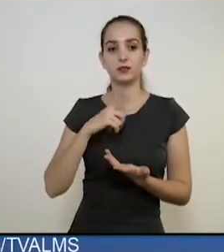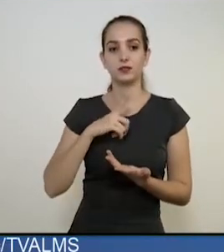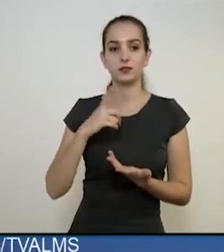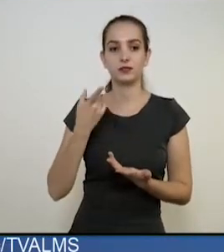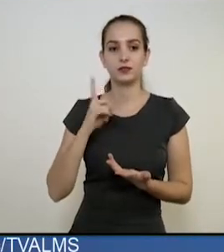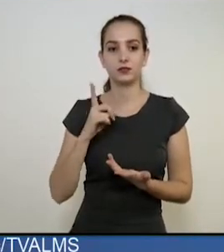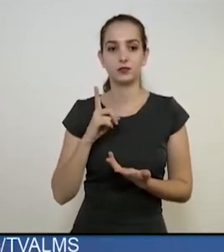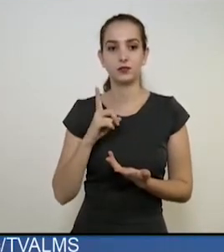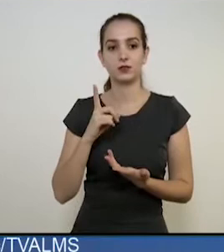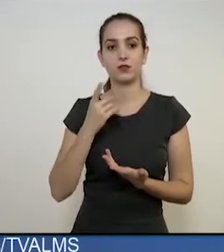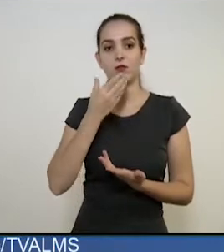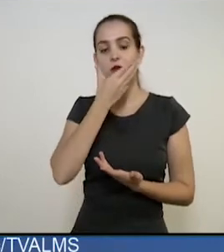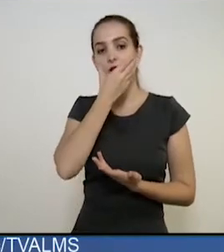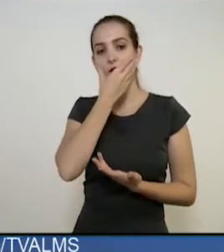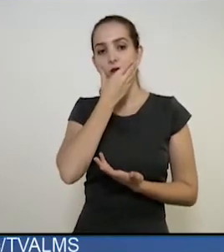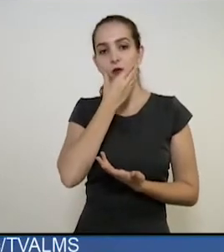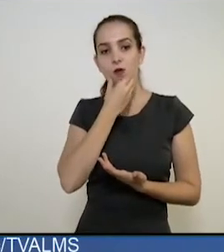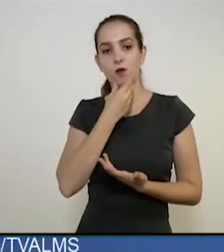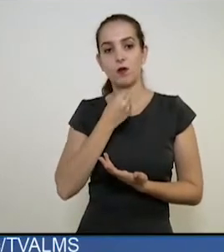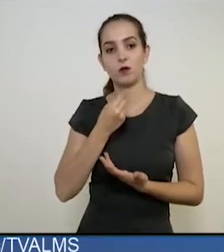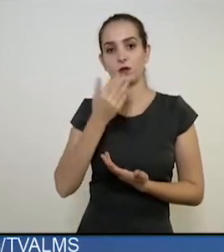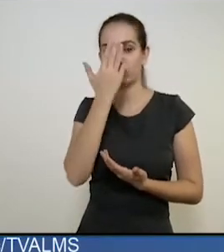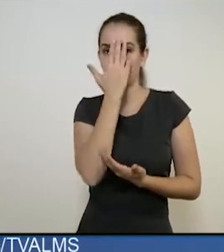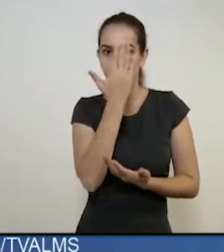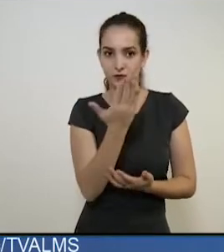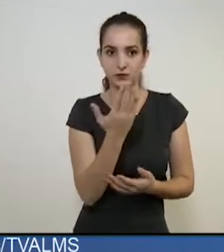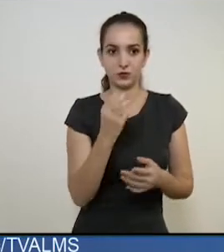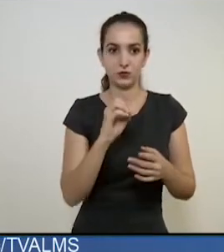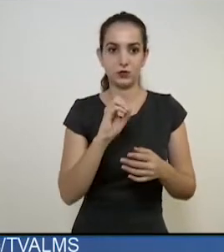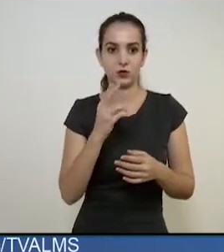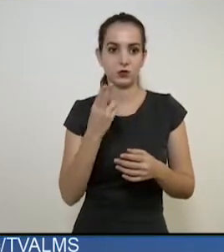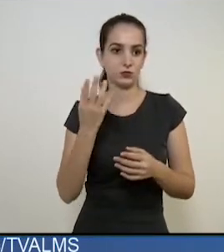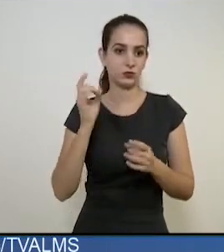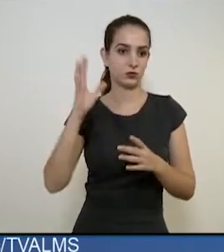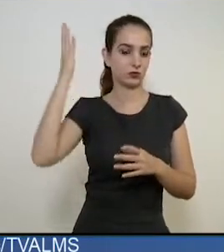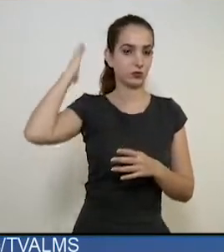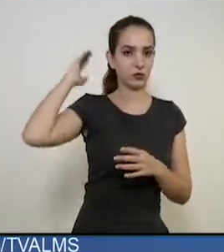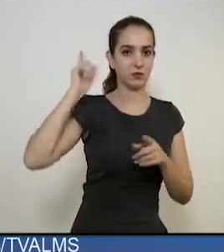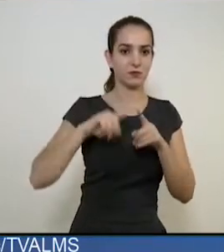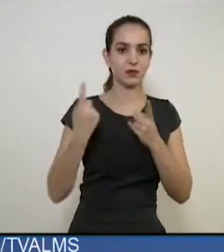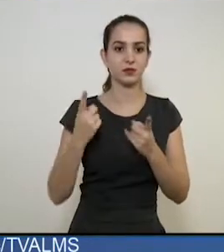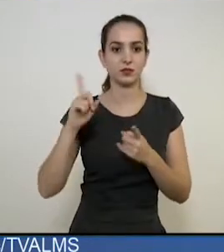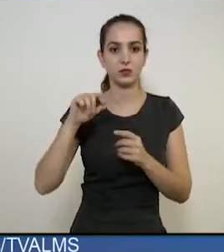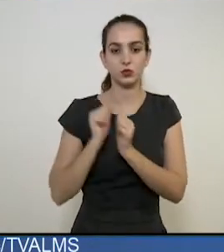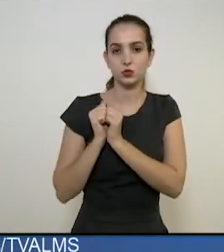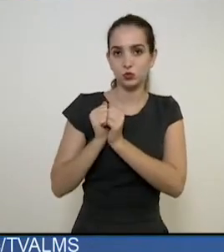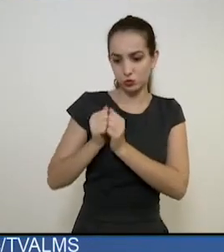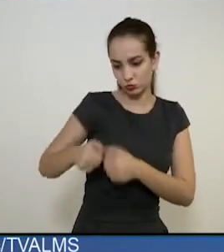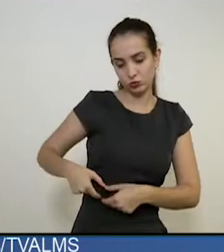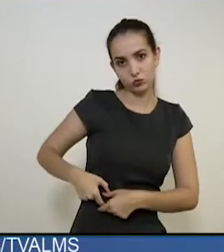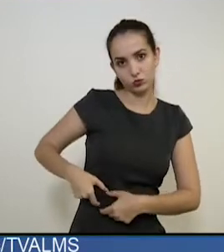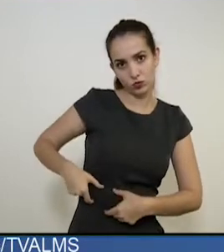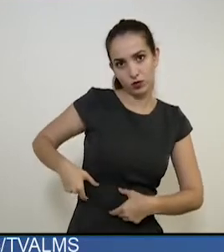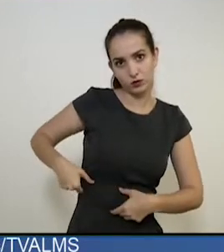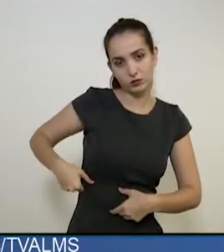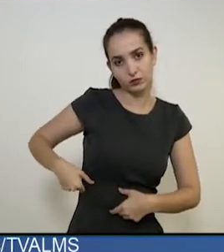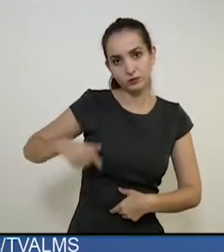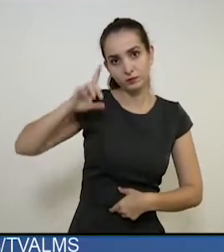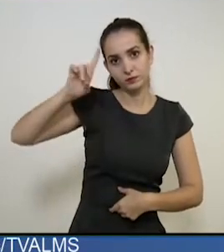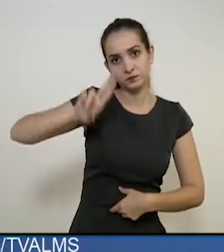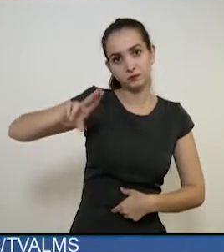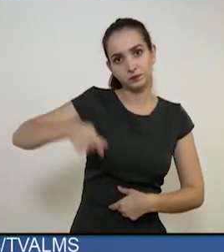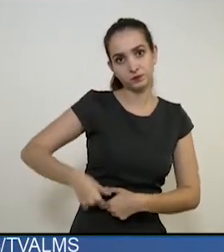nem da parte da retaguarda, tirou aqui do lado, com o objetivo